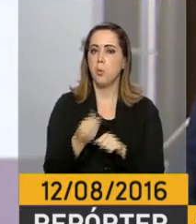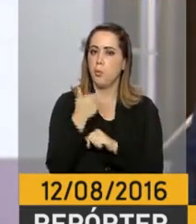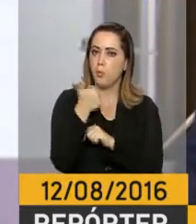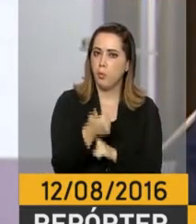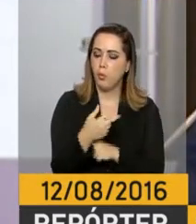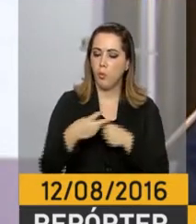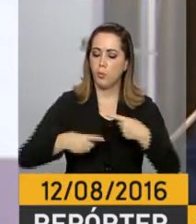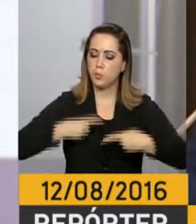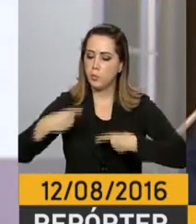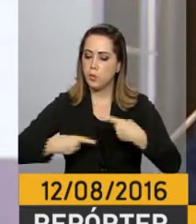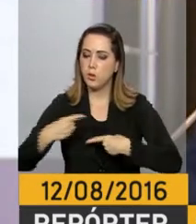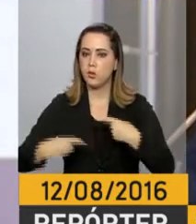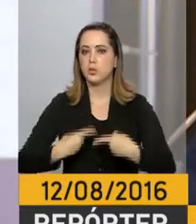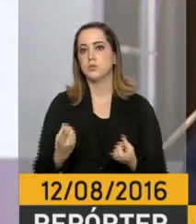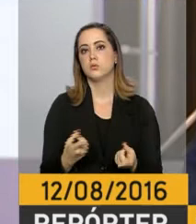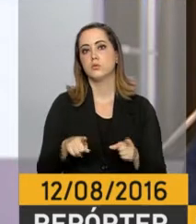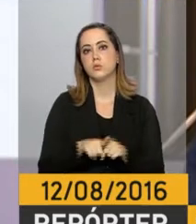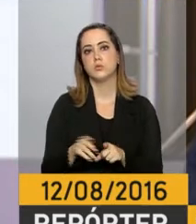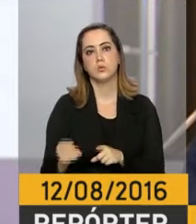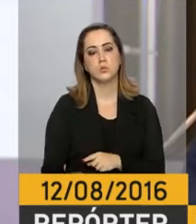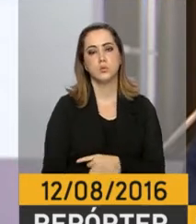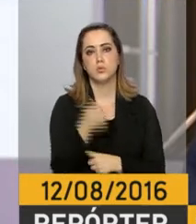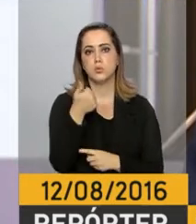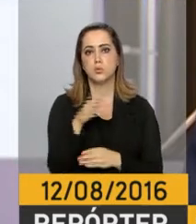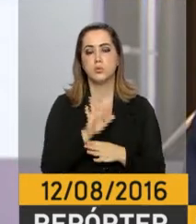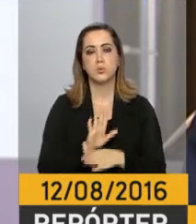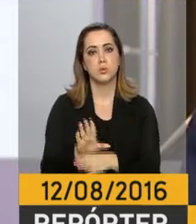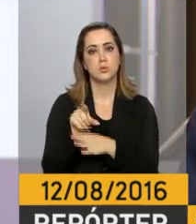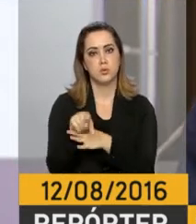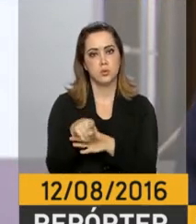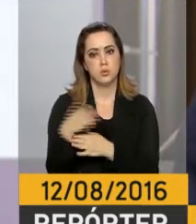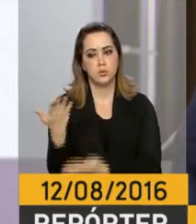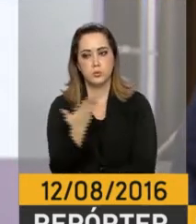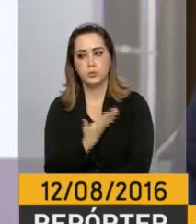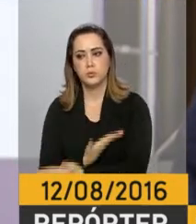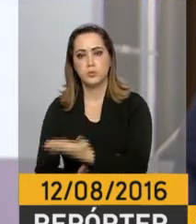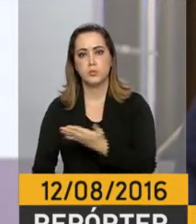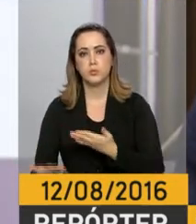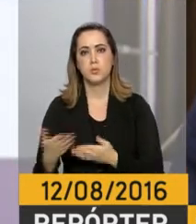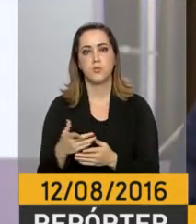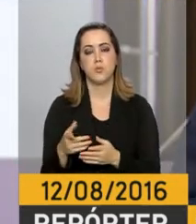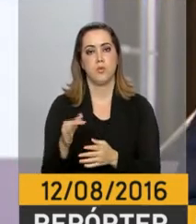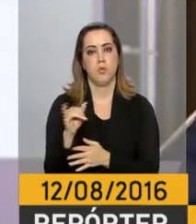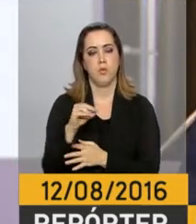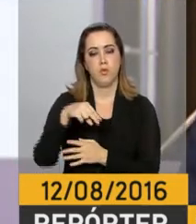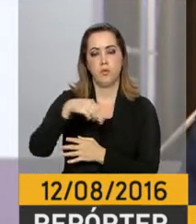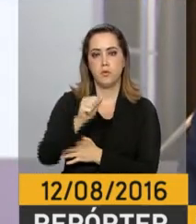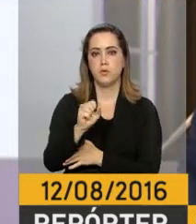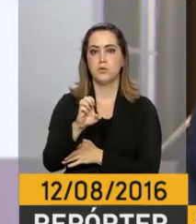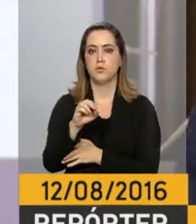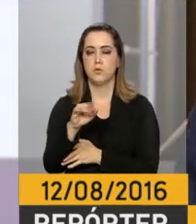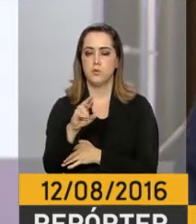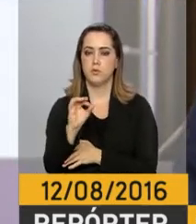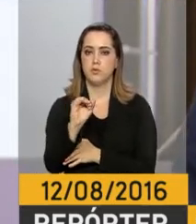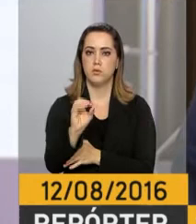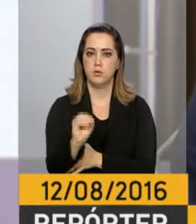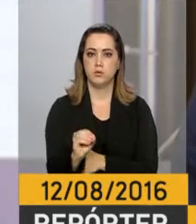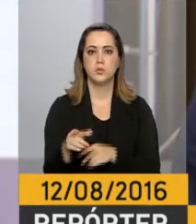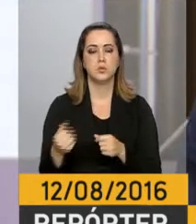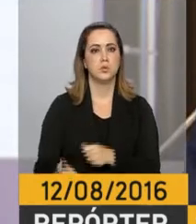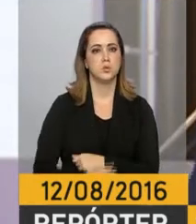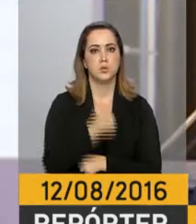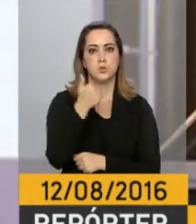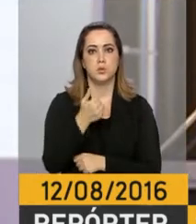monetária favorece a intermediação do sistema financeiro, porque gera um ambiente